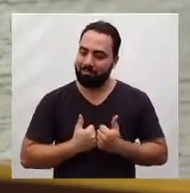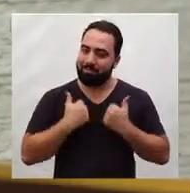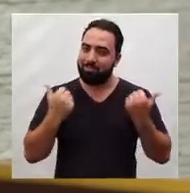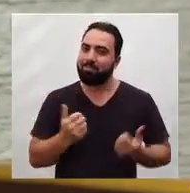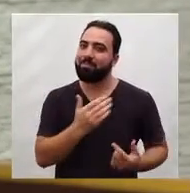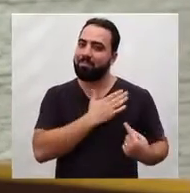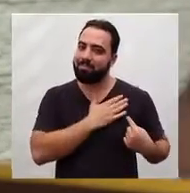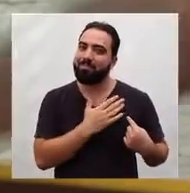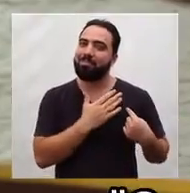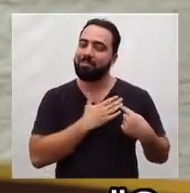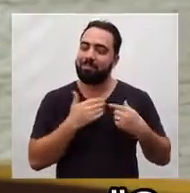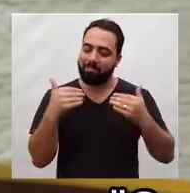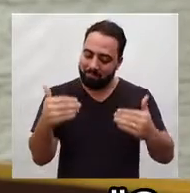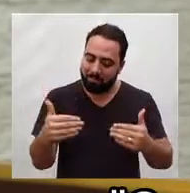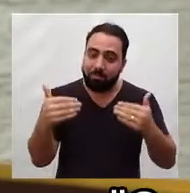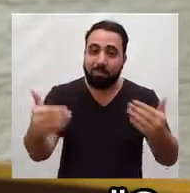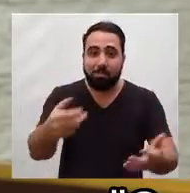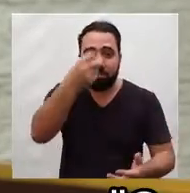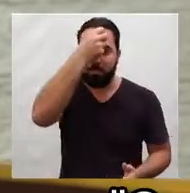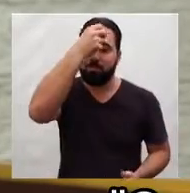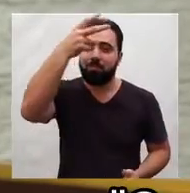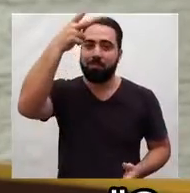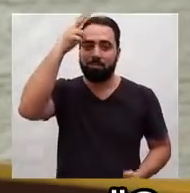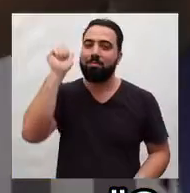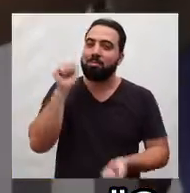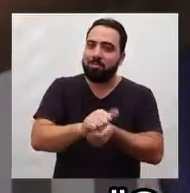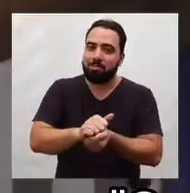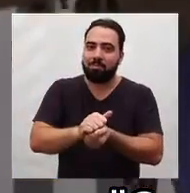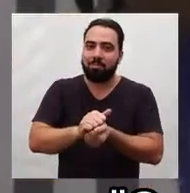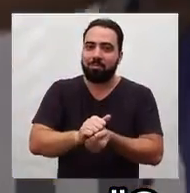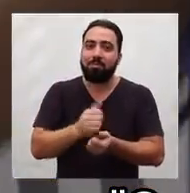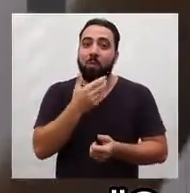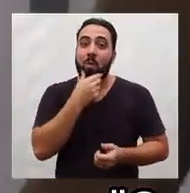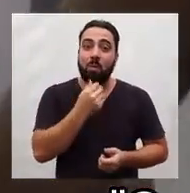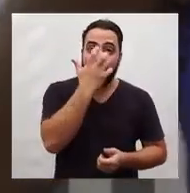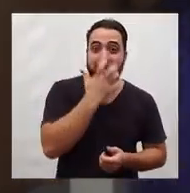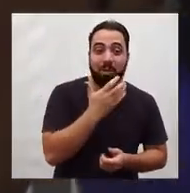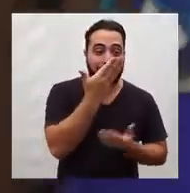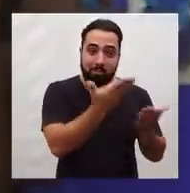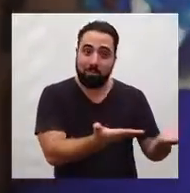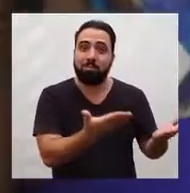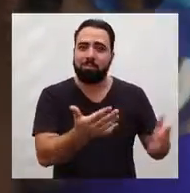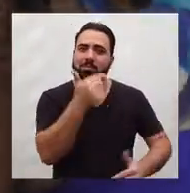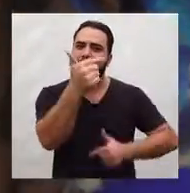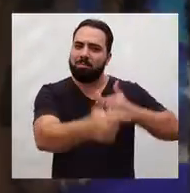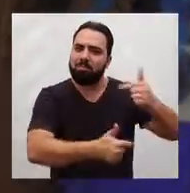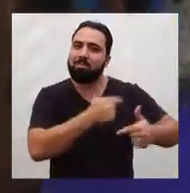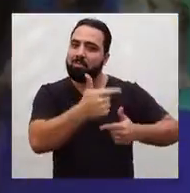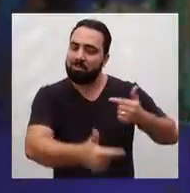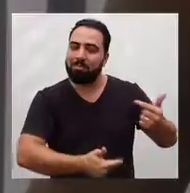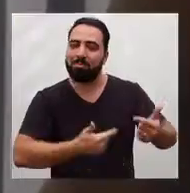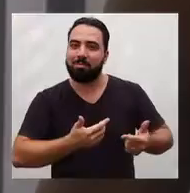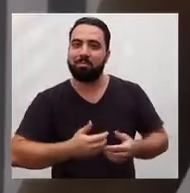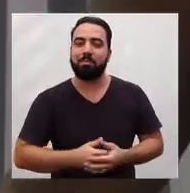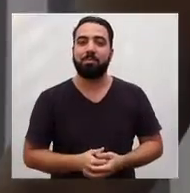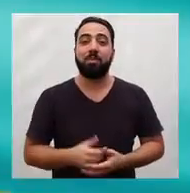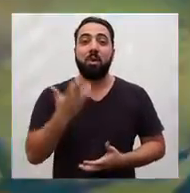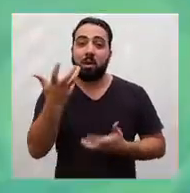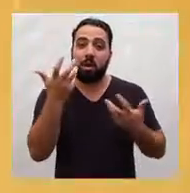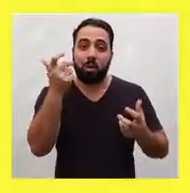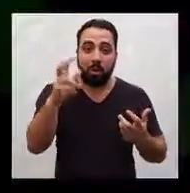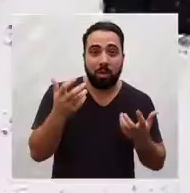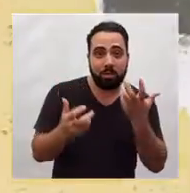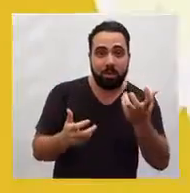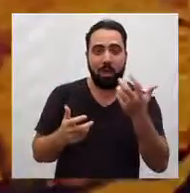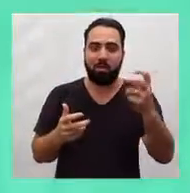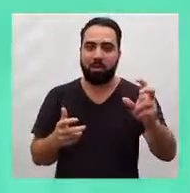bate no peito. Quero avançar com Borneo, meu prefeito. É homem sério, trabalhador. Quero